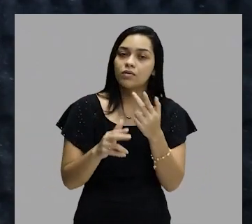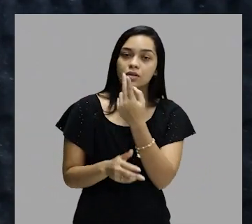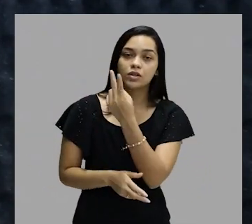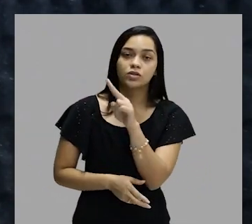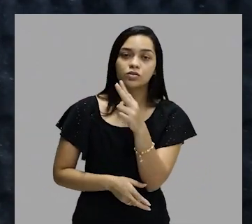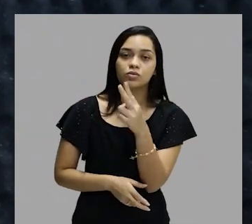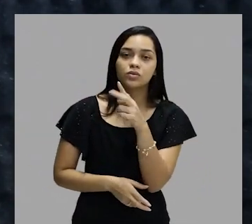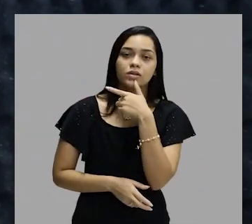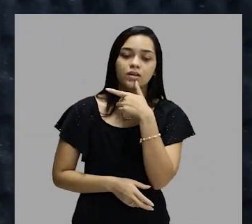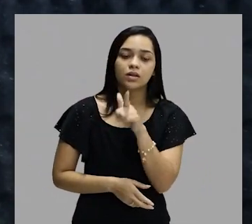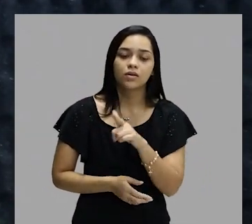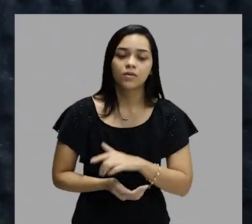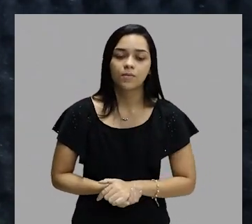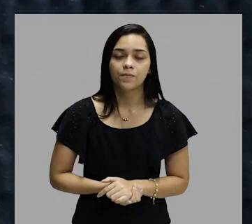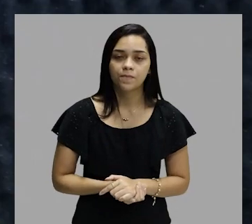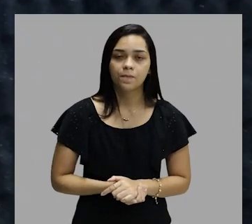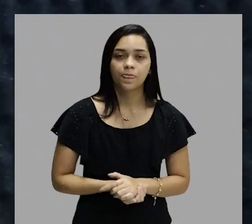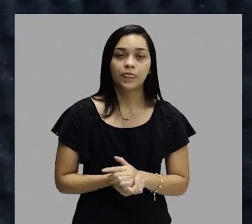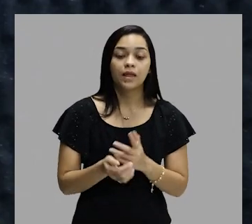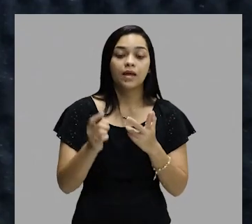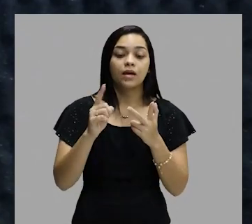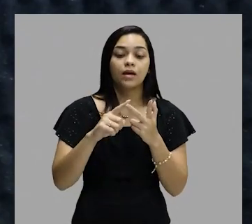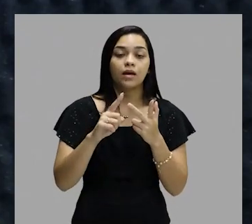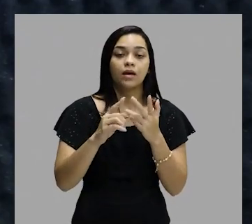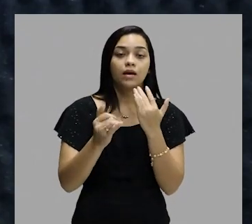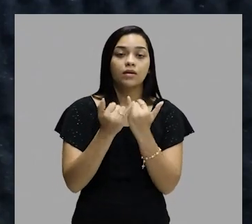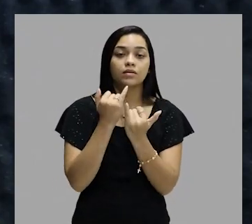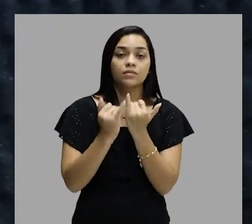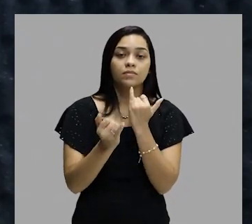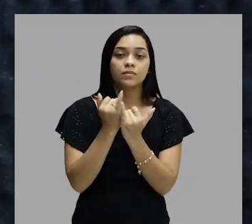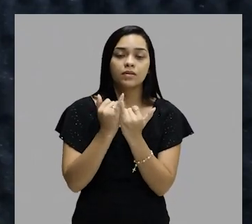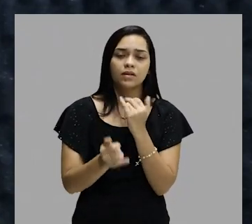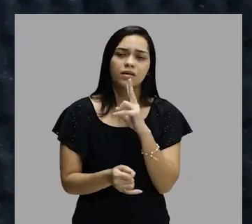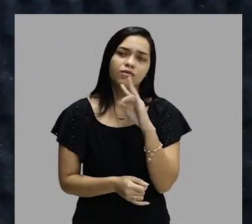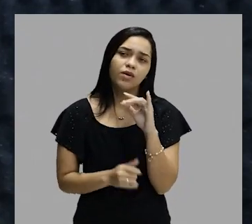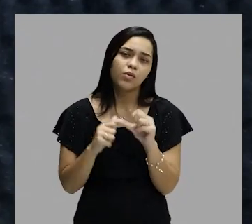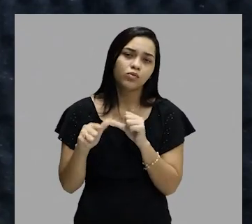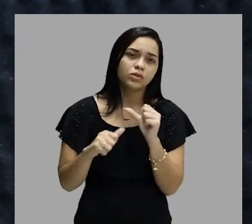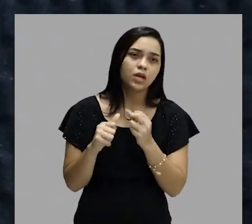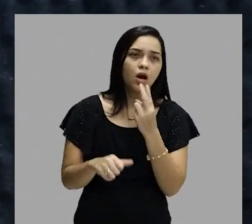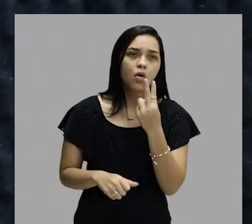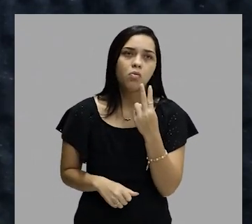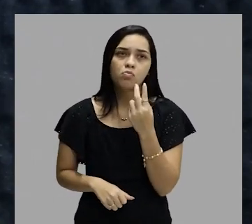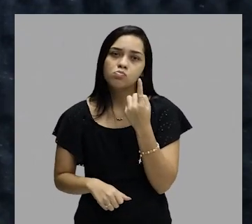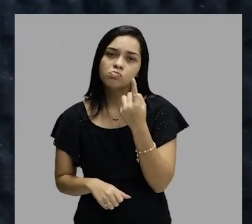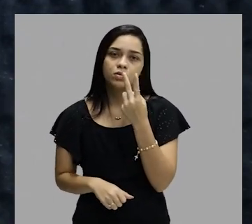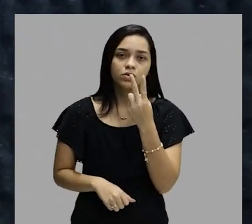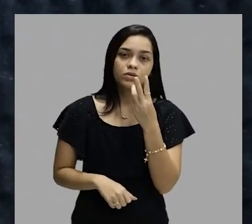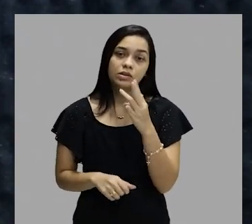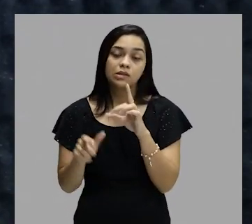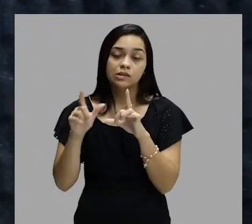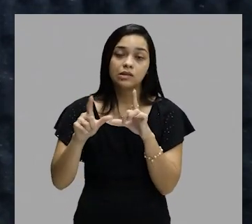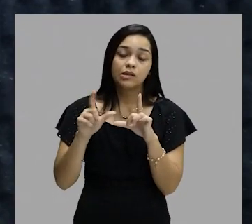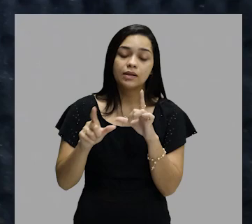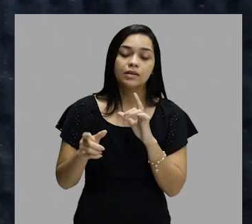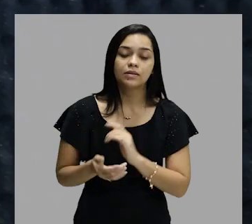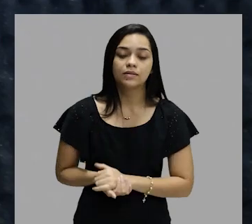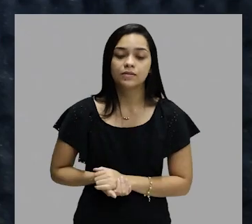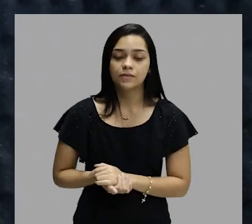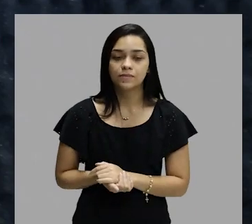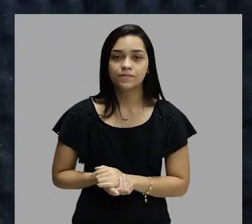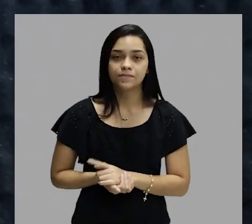duas línguas. Similares são palavras que vai mudar uma letrinha, 2 no máximo, é pouca coisa.